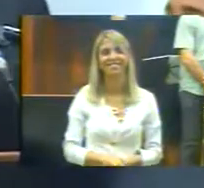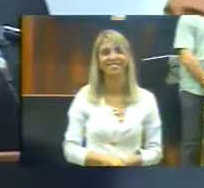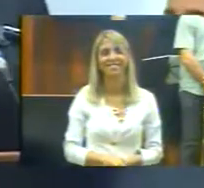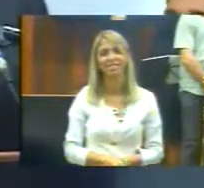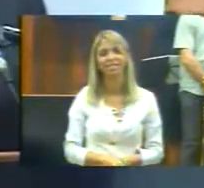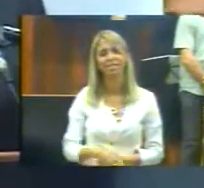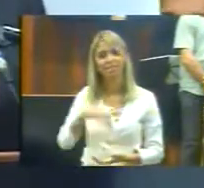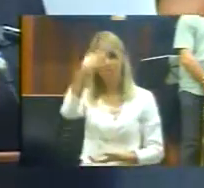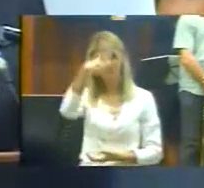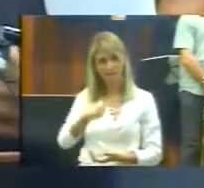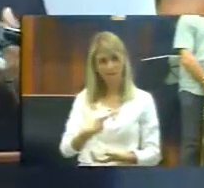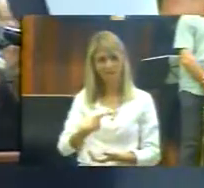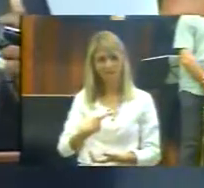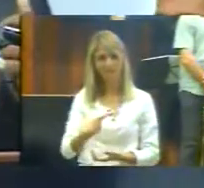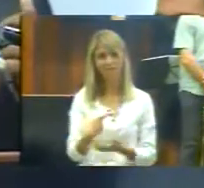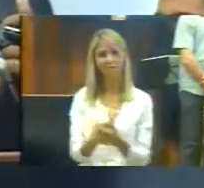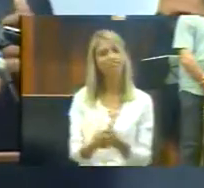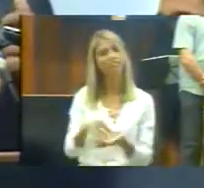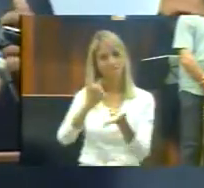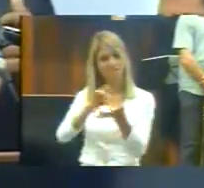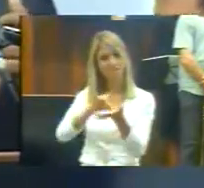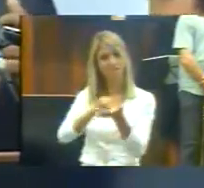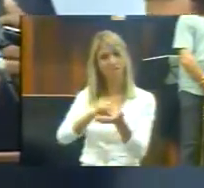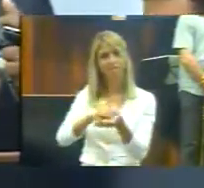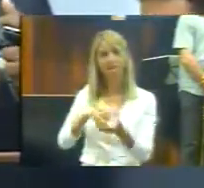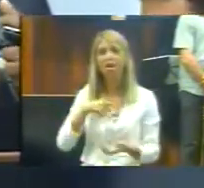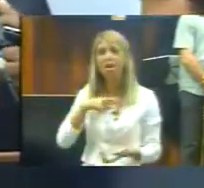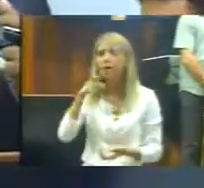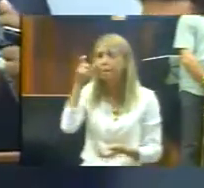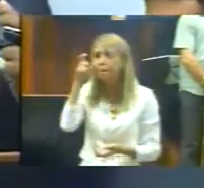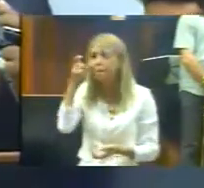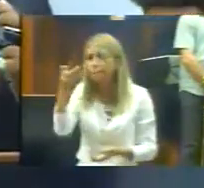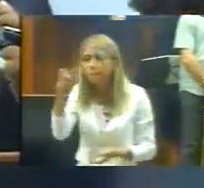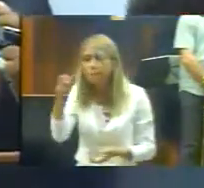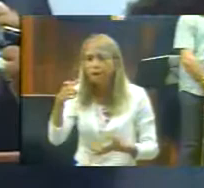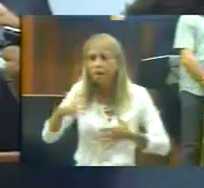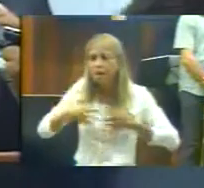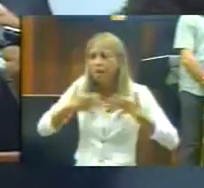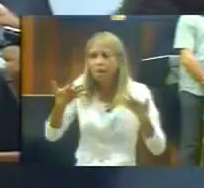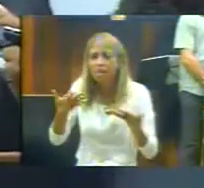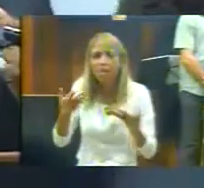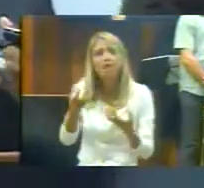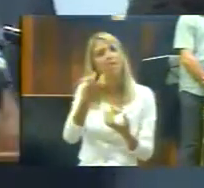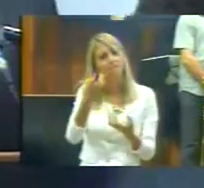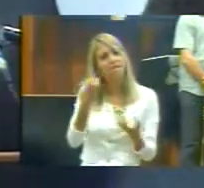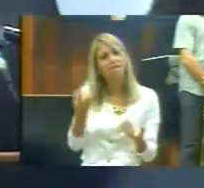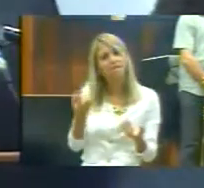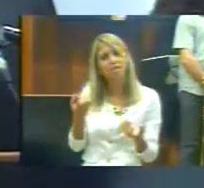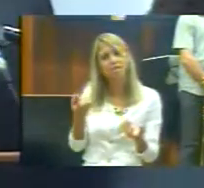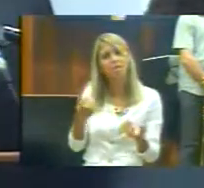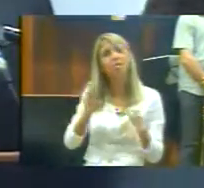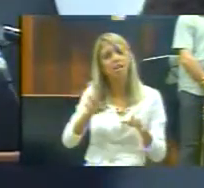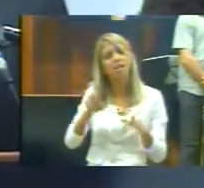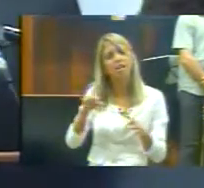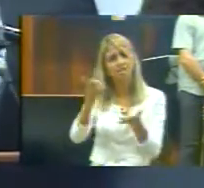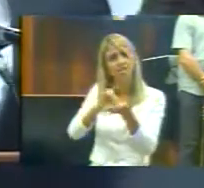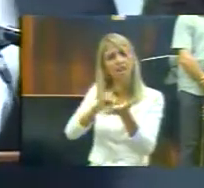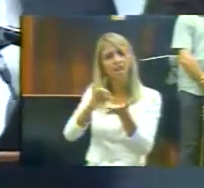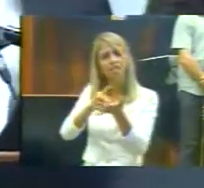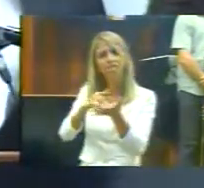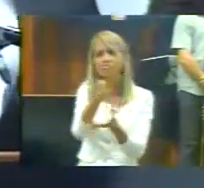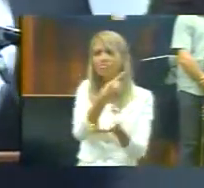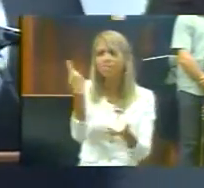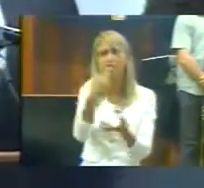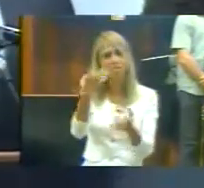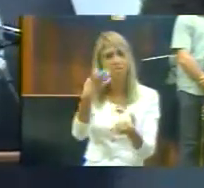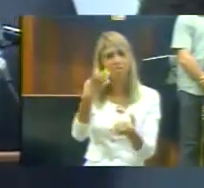o motivo de eu estar aqui, basicamente, é pela minha curiosidade. É um motivo que levou muitos a estarem aqui hoje. Eu queria saber como é que